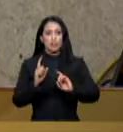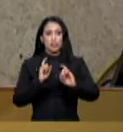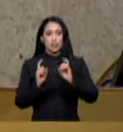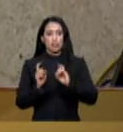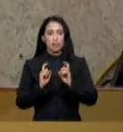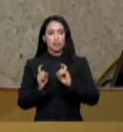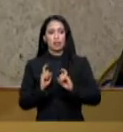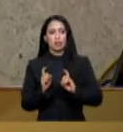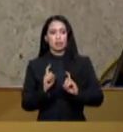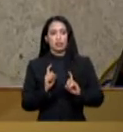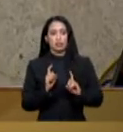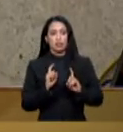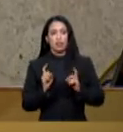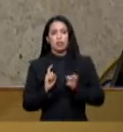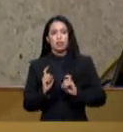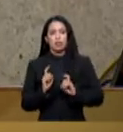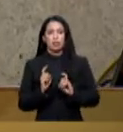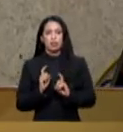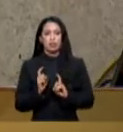tornarão obrigatórios